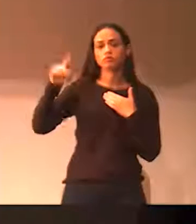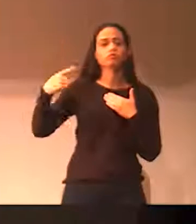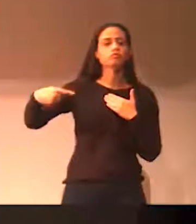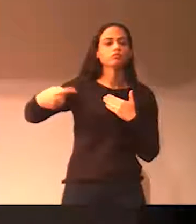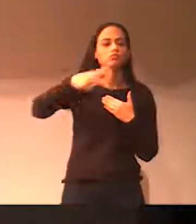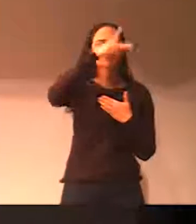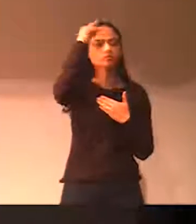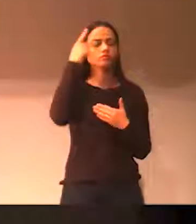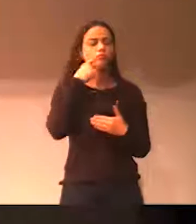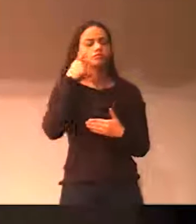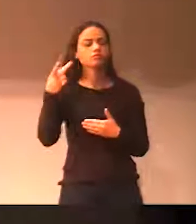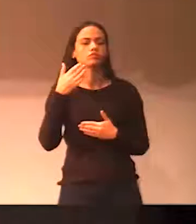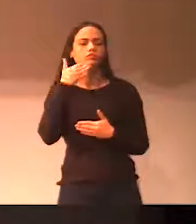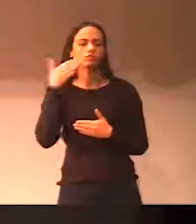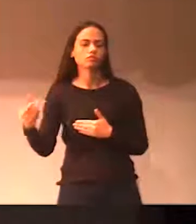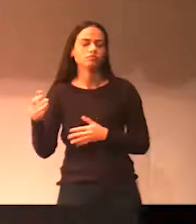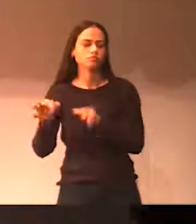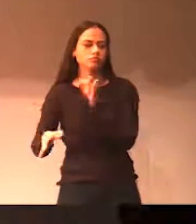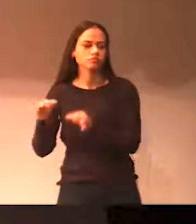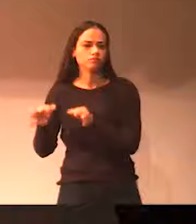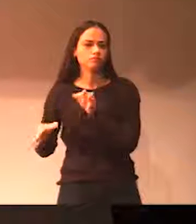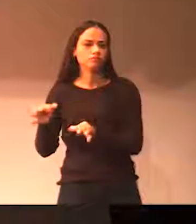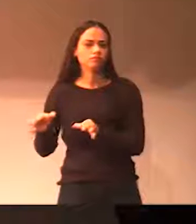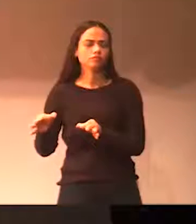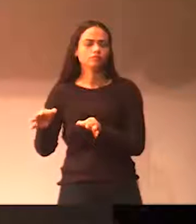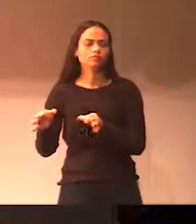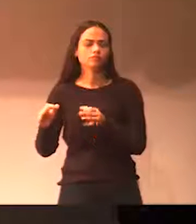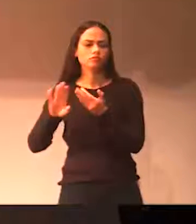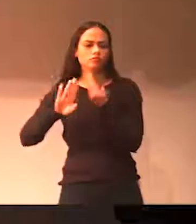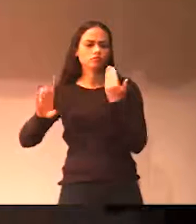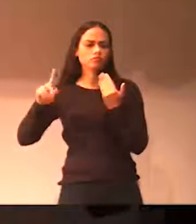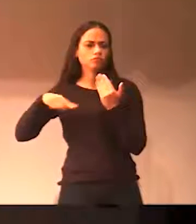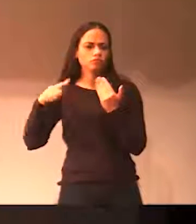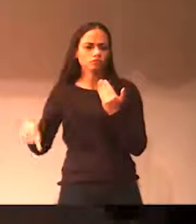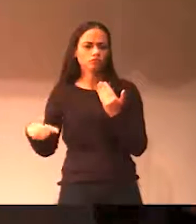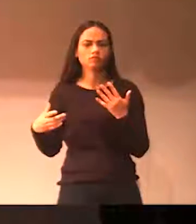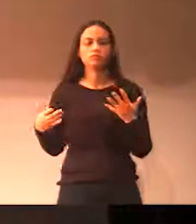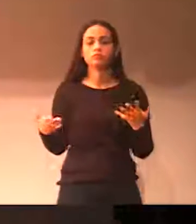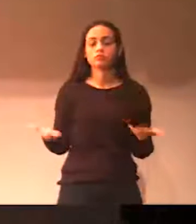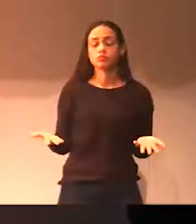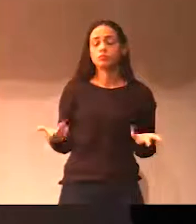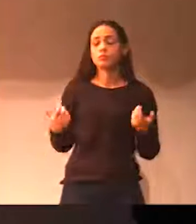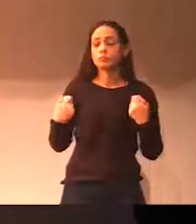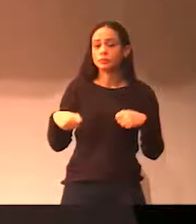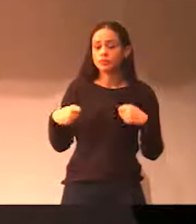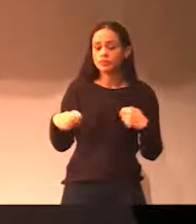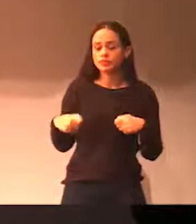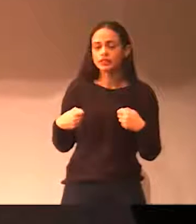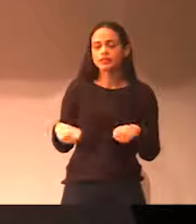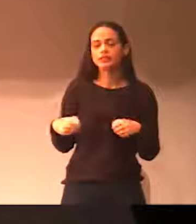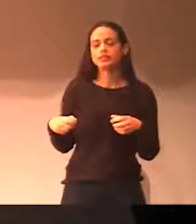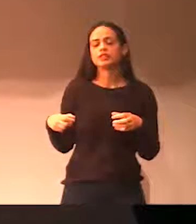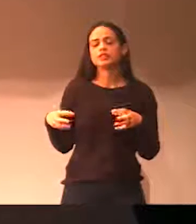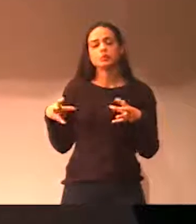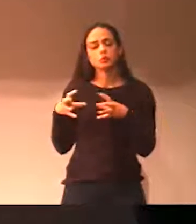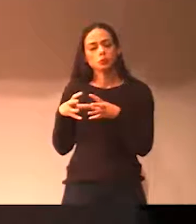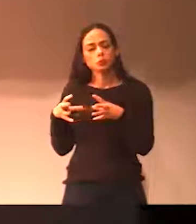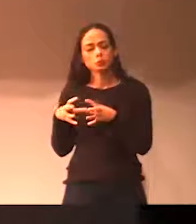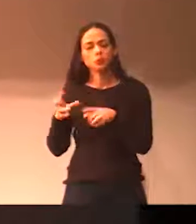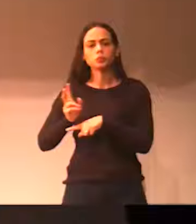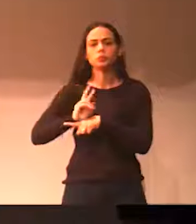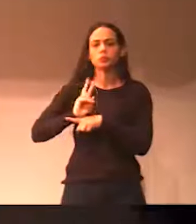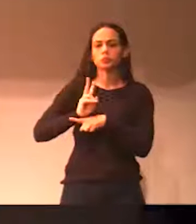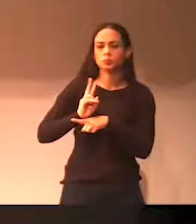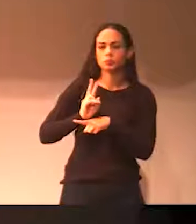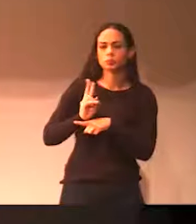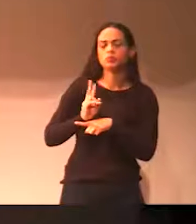legal de fazer esse pedido, senão faríamos. Porque, para mim, isso tem que ser um processo totalmente imparcial. Né? Descer na Câmara